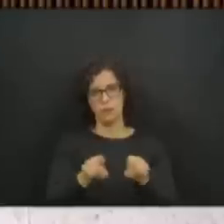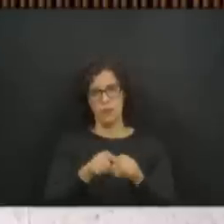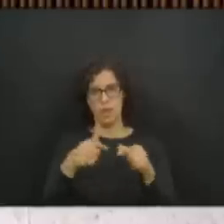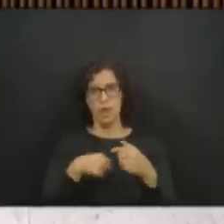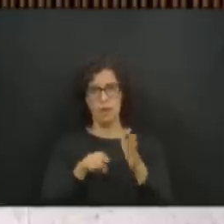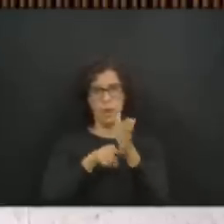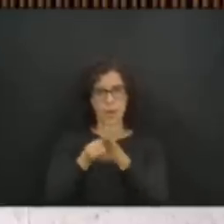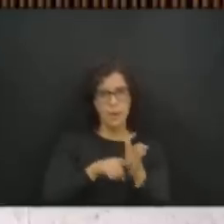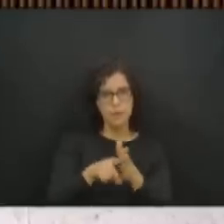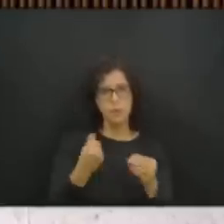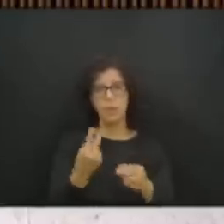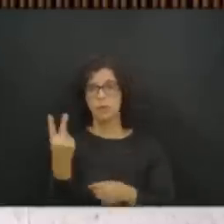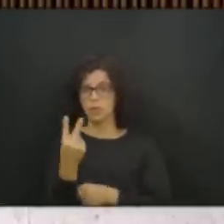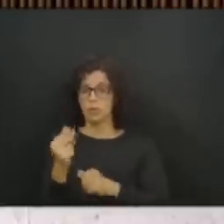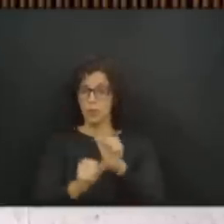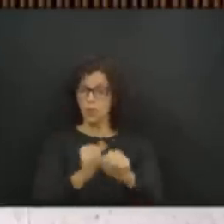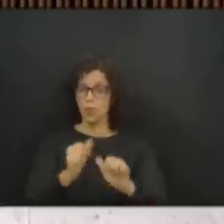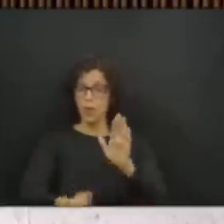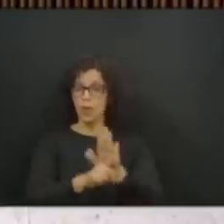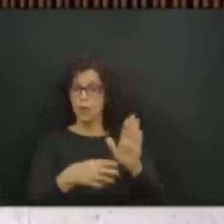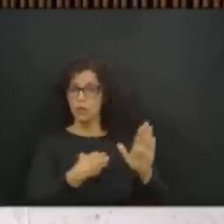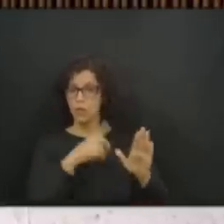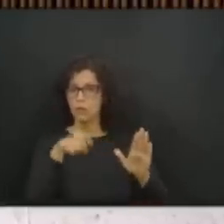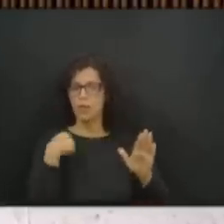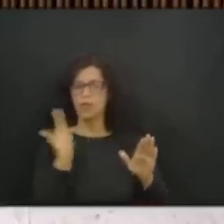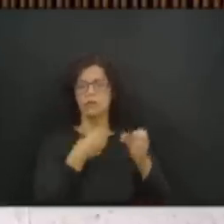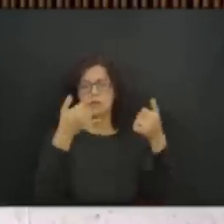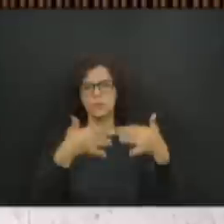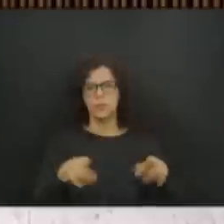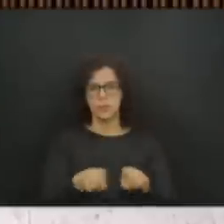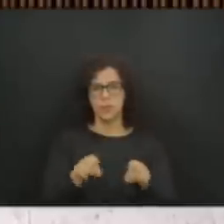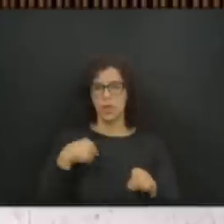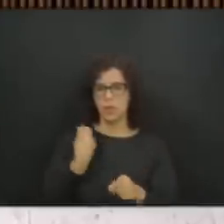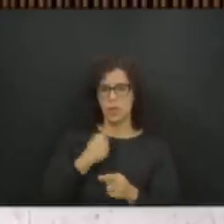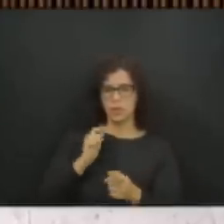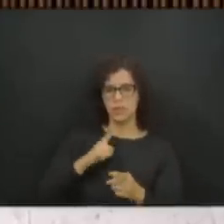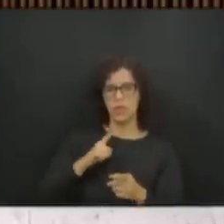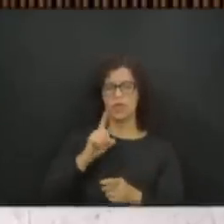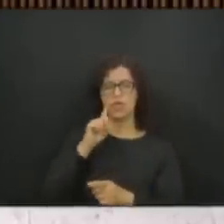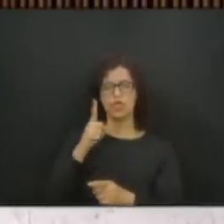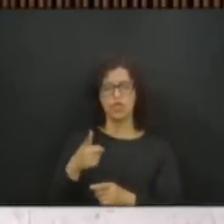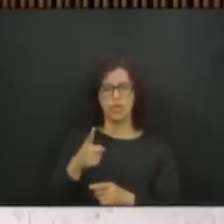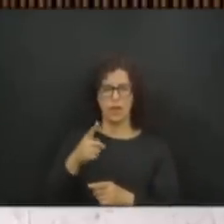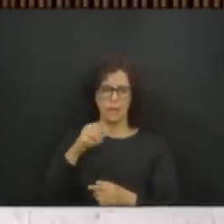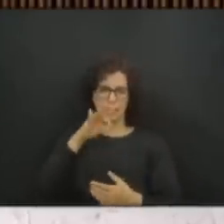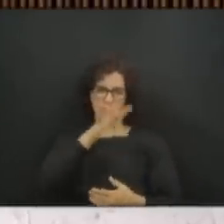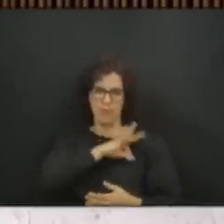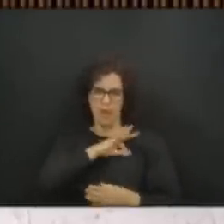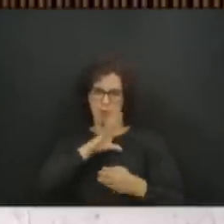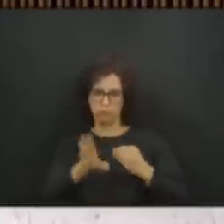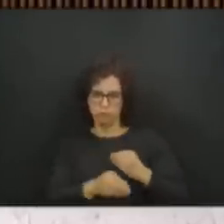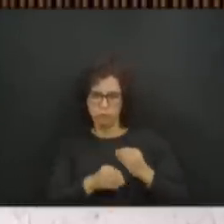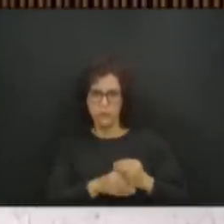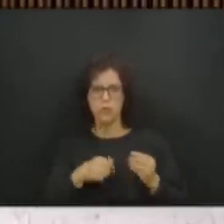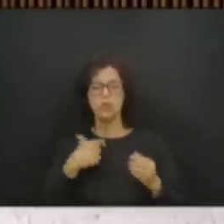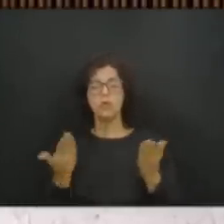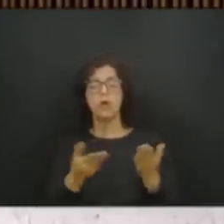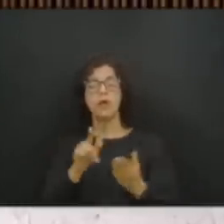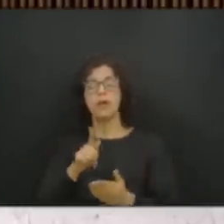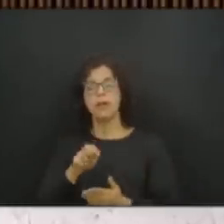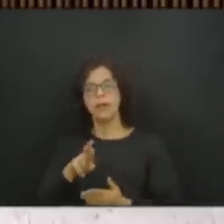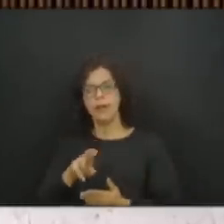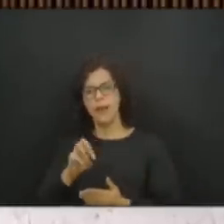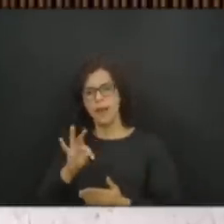conversa uma consulta A segunda foi aquela que diz que ao invés de pagar diárias vão pagar agora gratificação